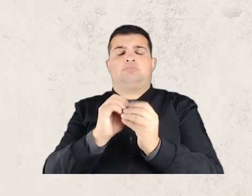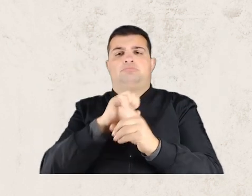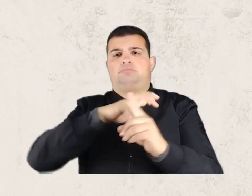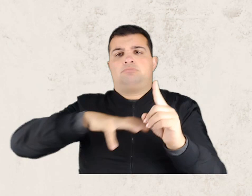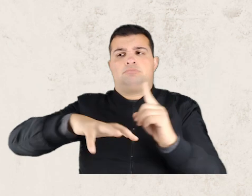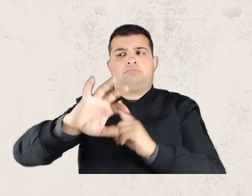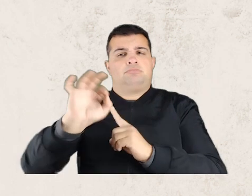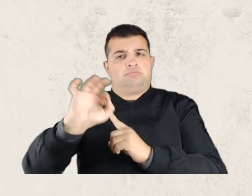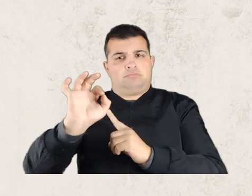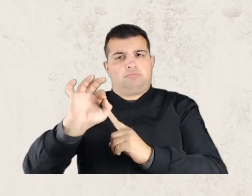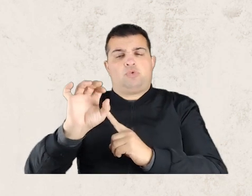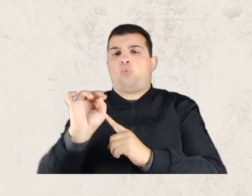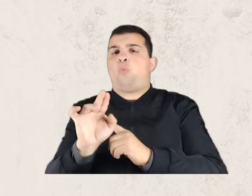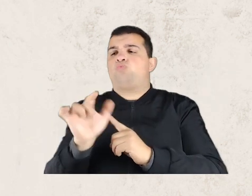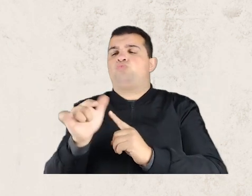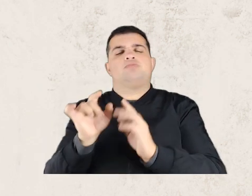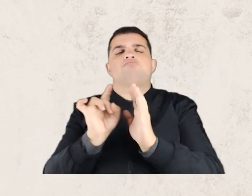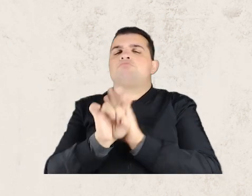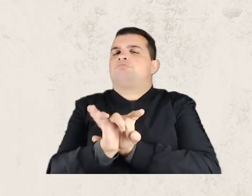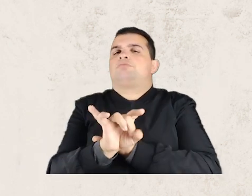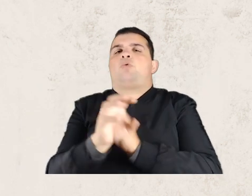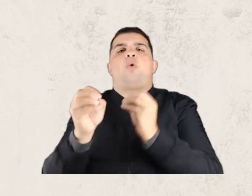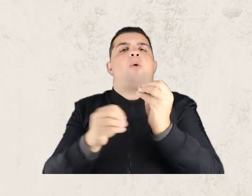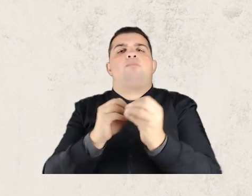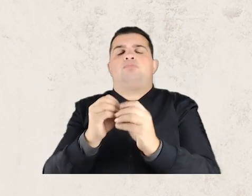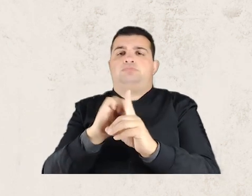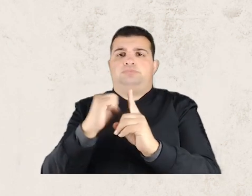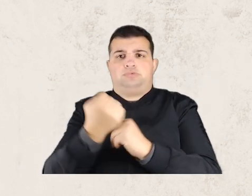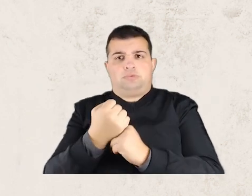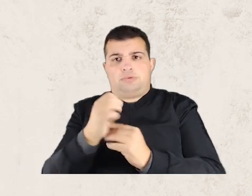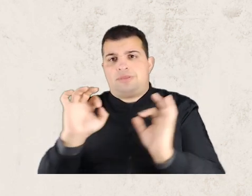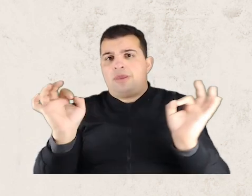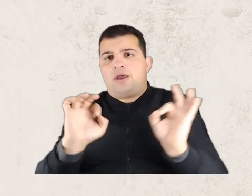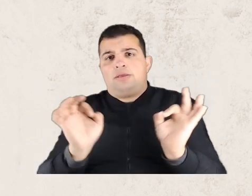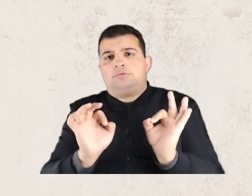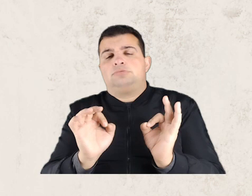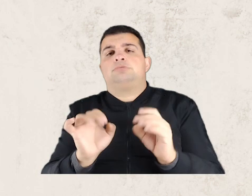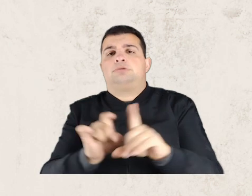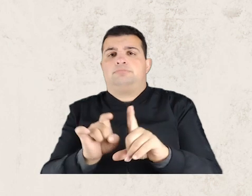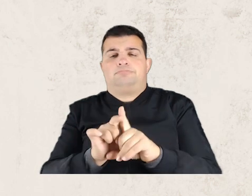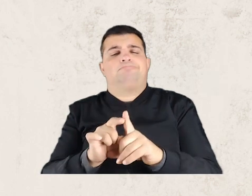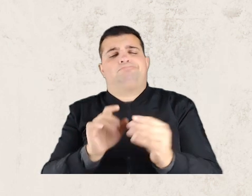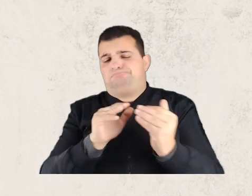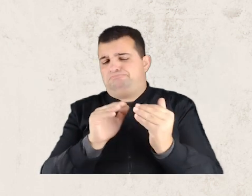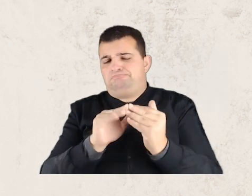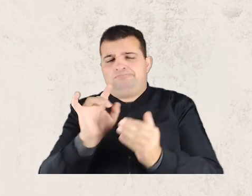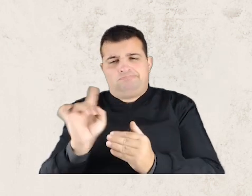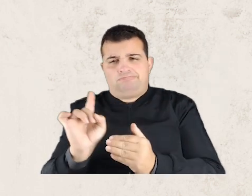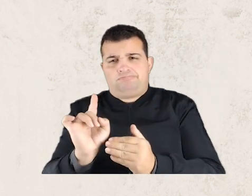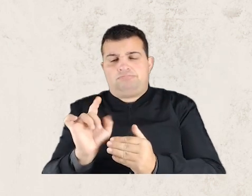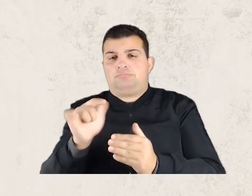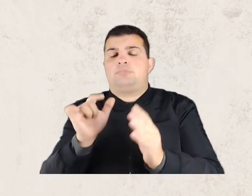dessa manutenção da ordem social, quando ela não considera, né, a história individual atrelada à história